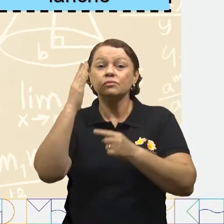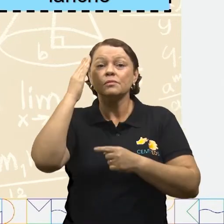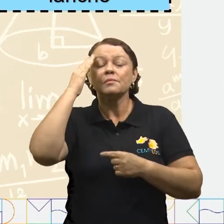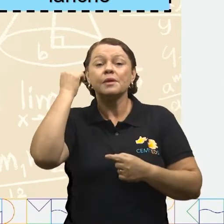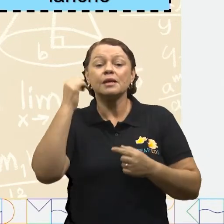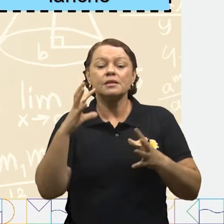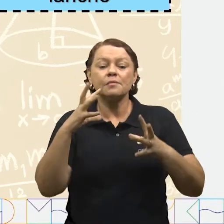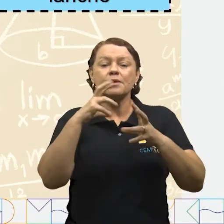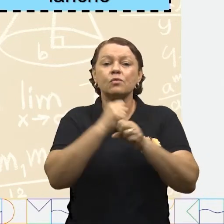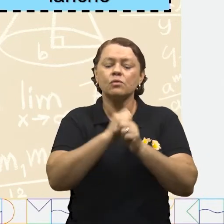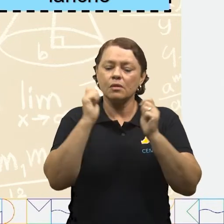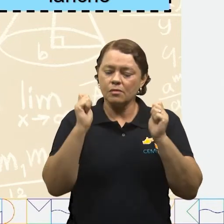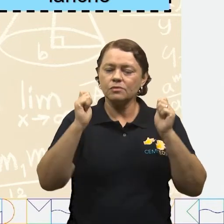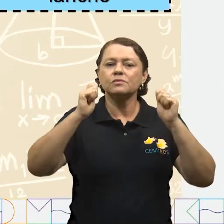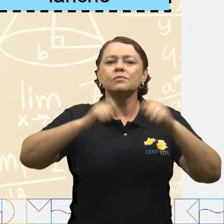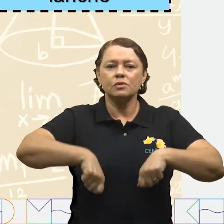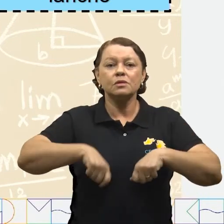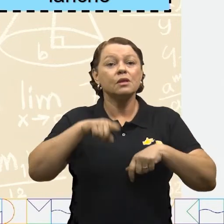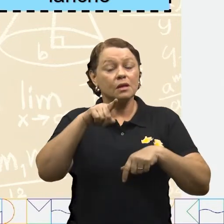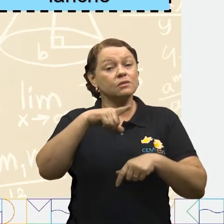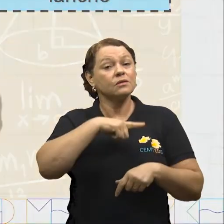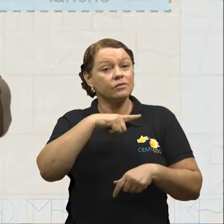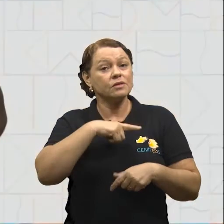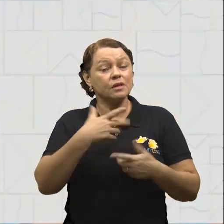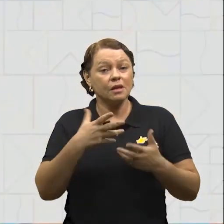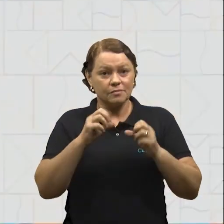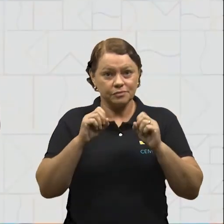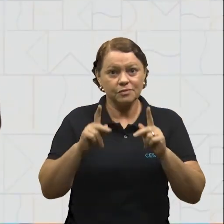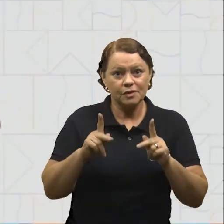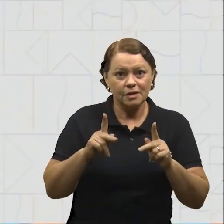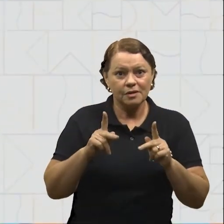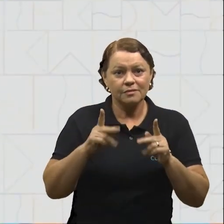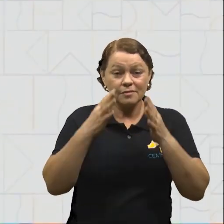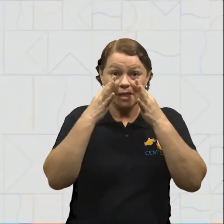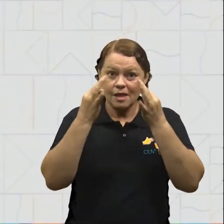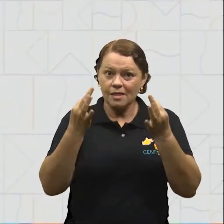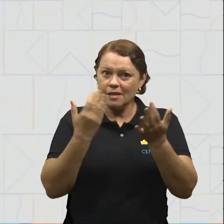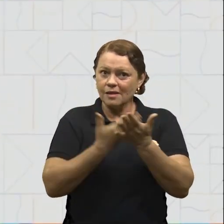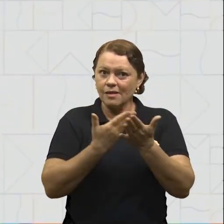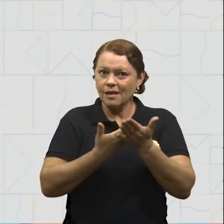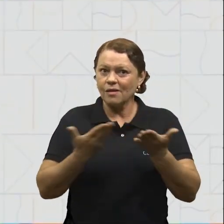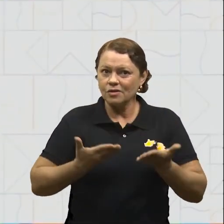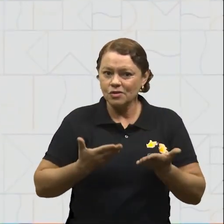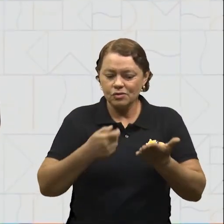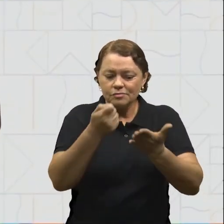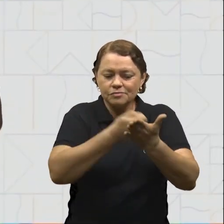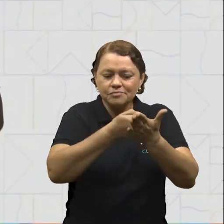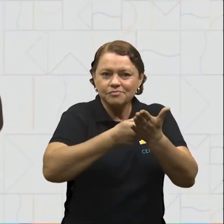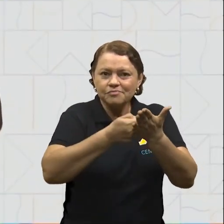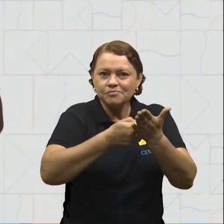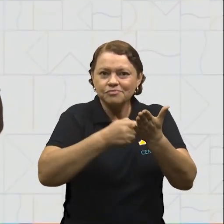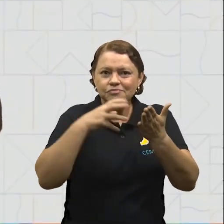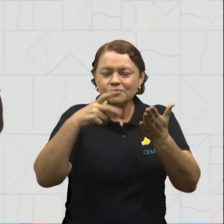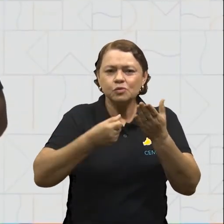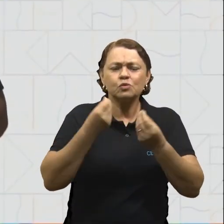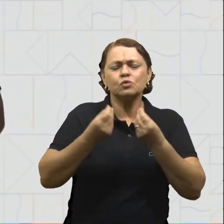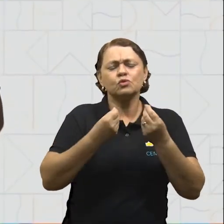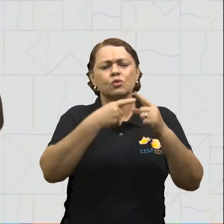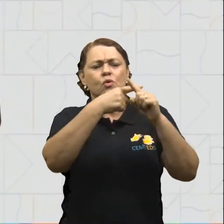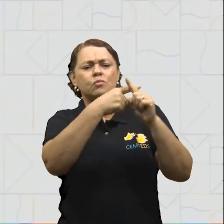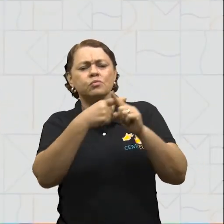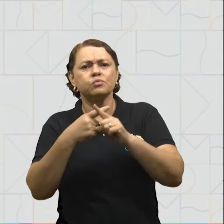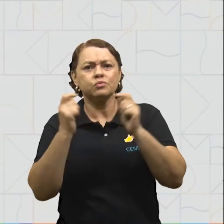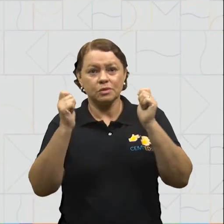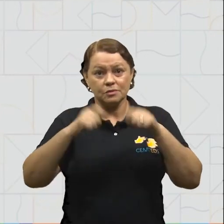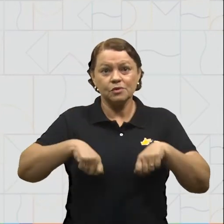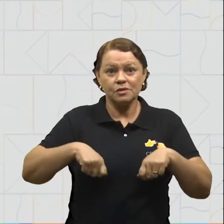de possibilidades que você tem está bem atenta aula de hoje anotou tudo sobre como calcular as